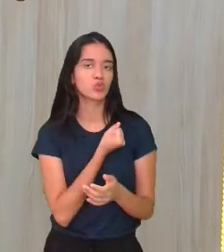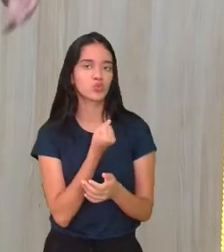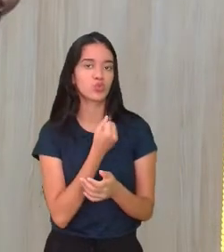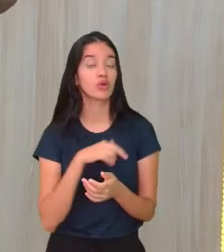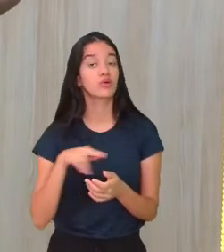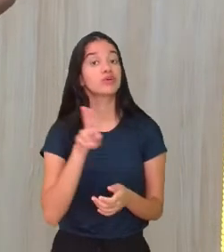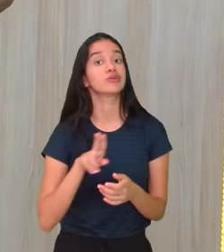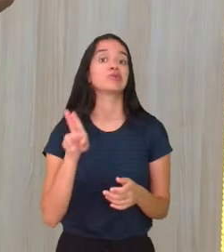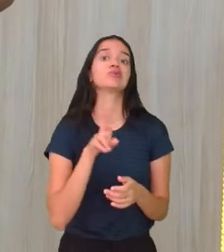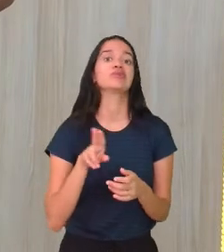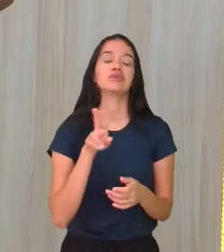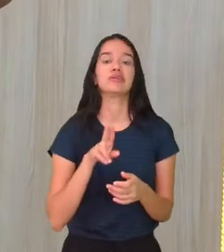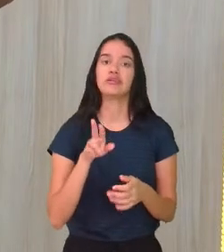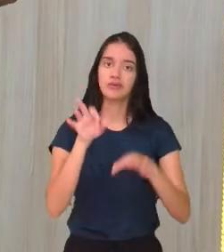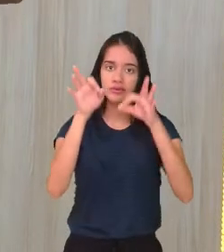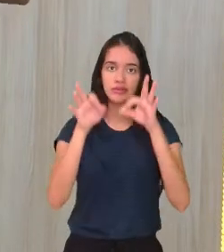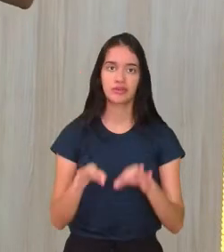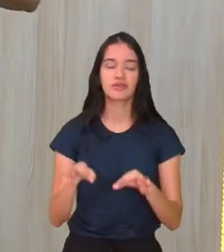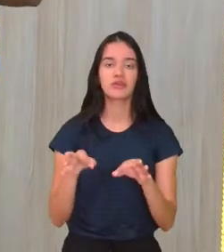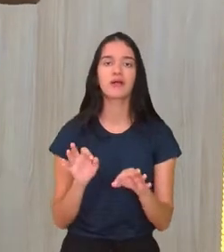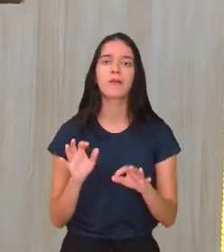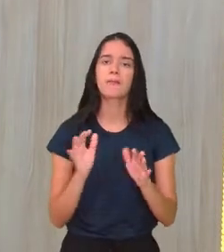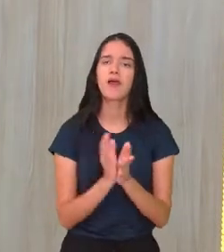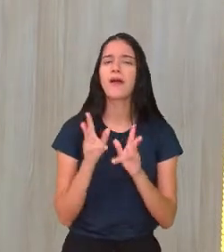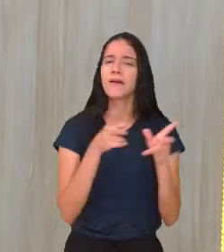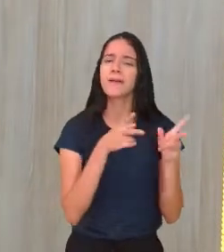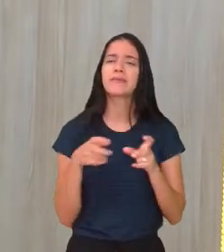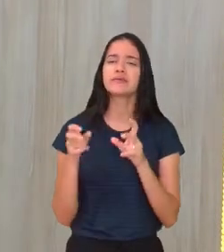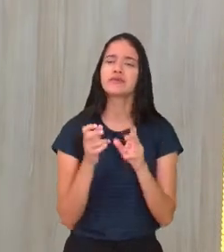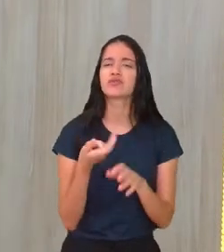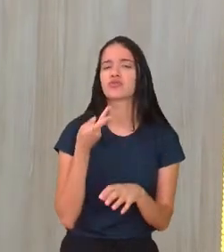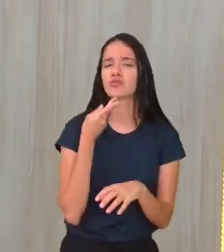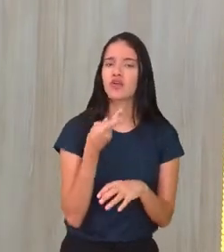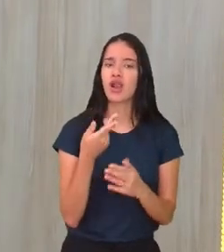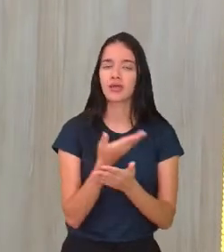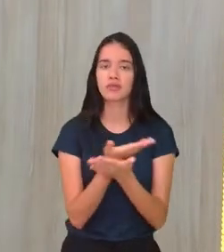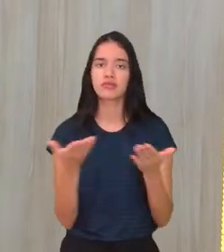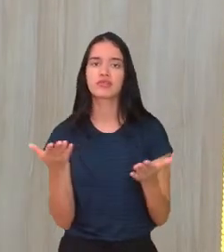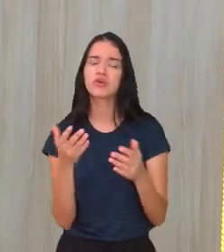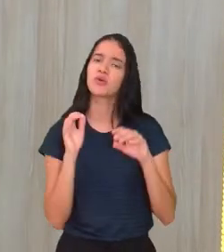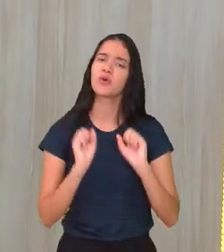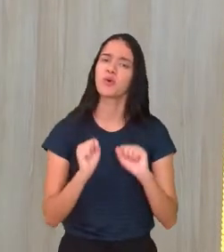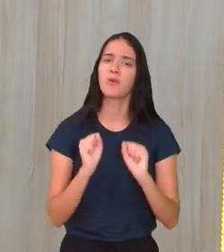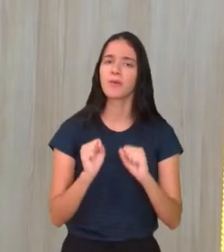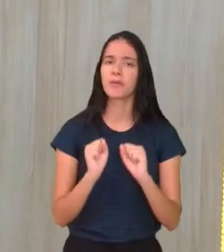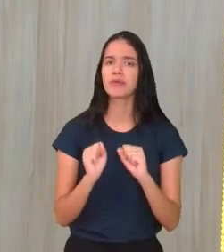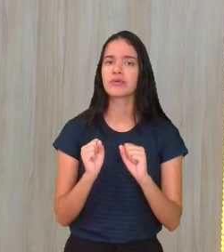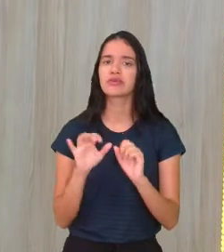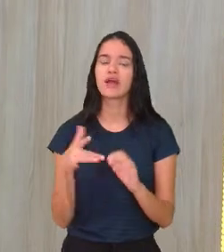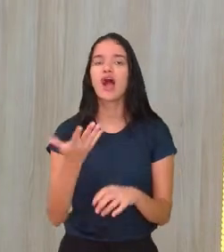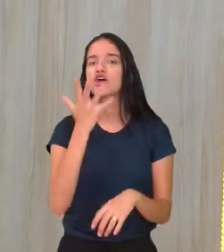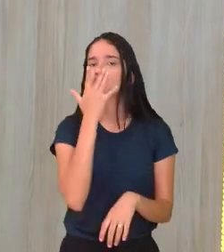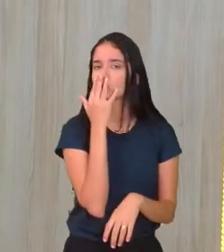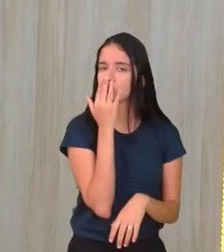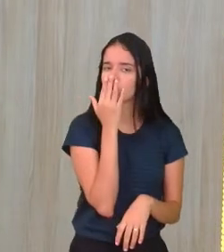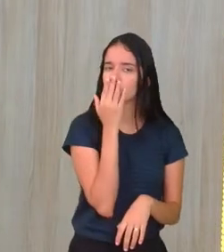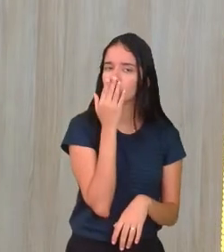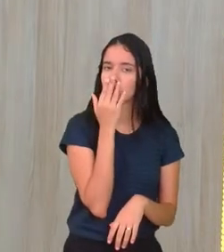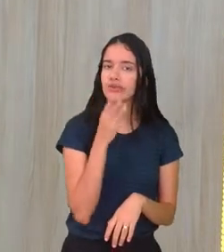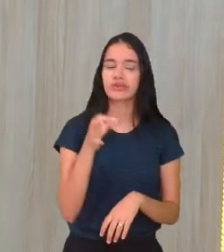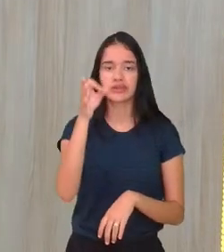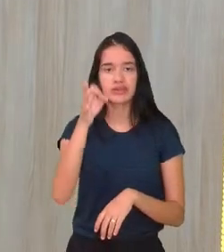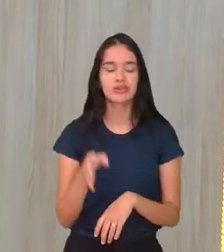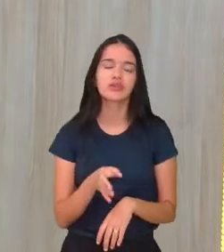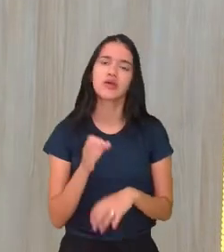esse artifício, certo? Note que quando eu falei aqui para vocês que poderiam pegar aí as cores,